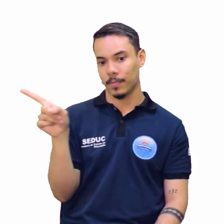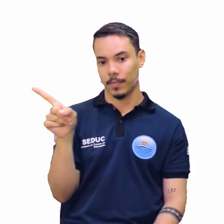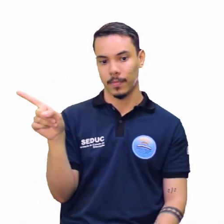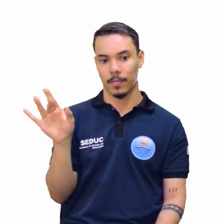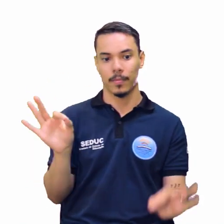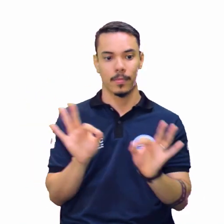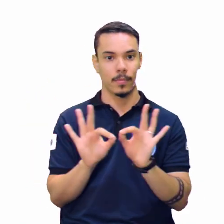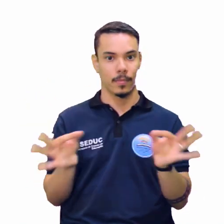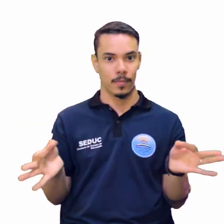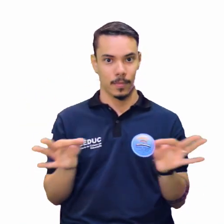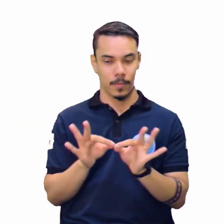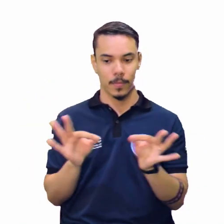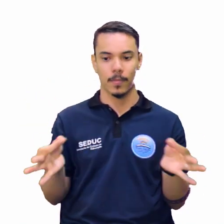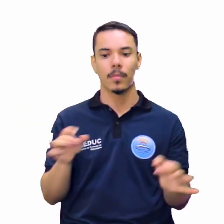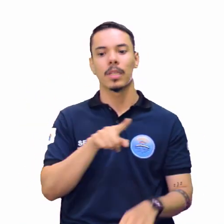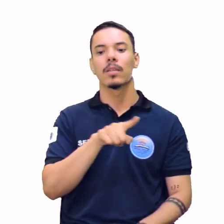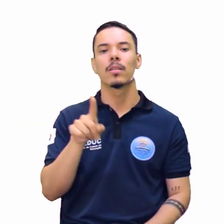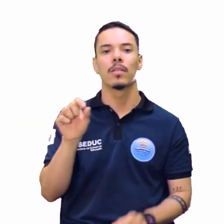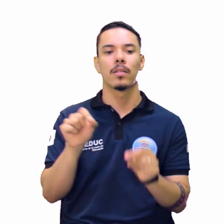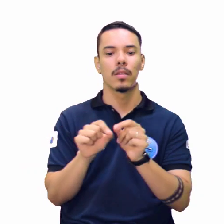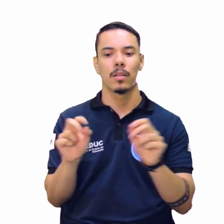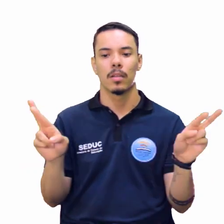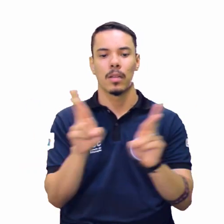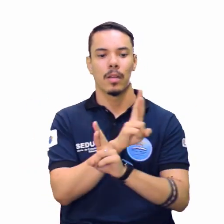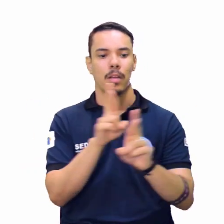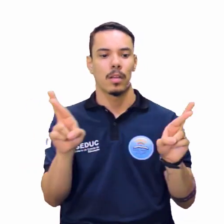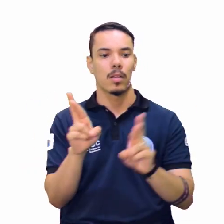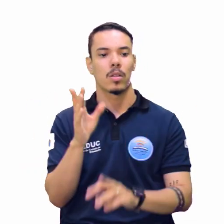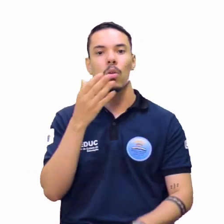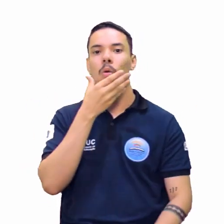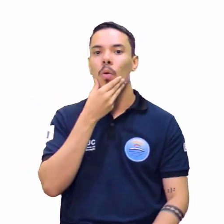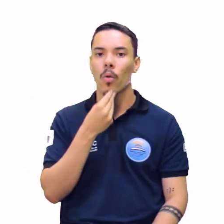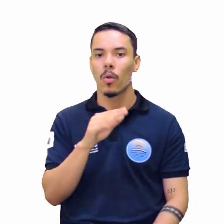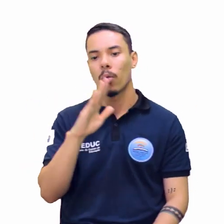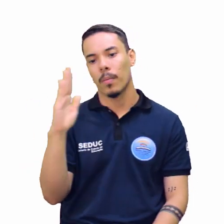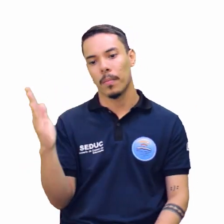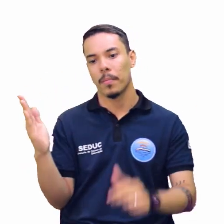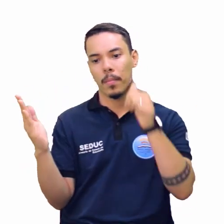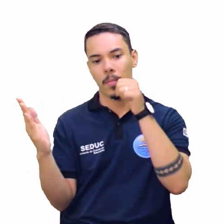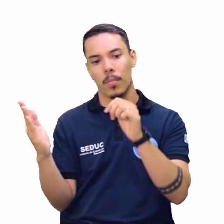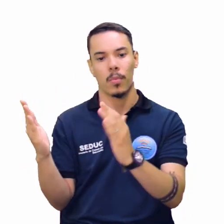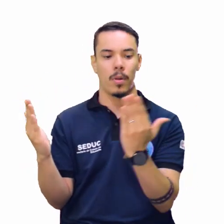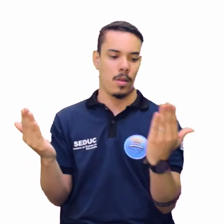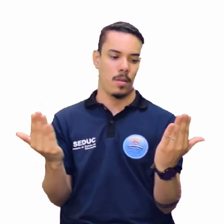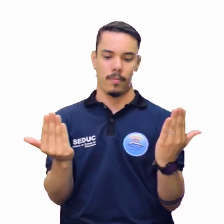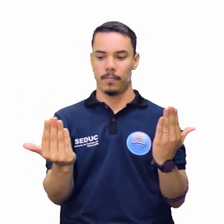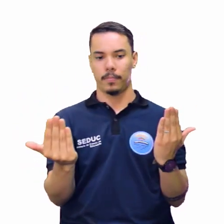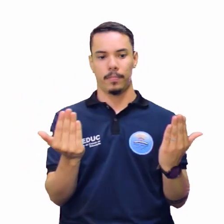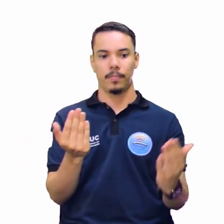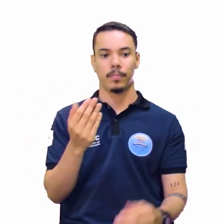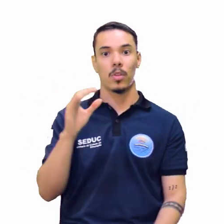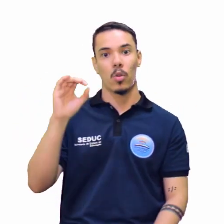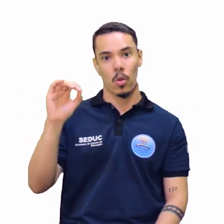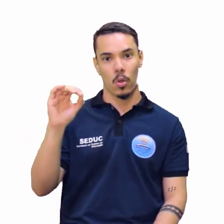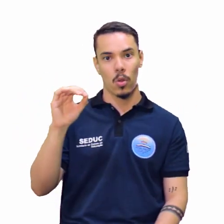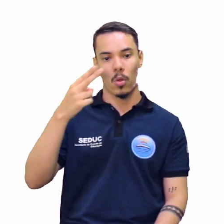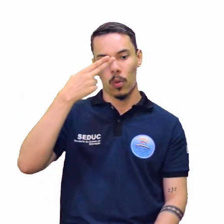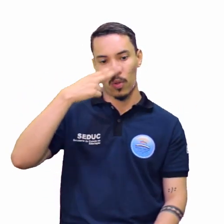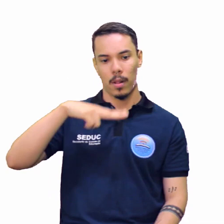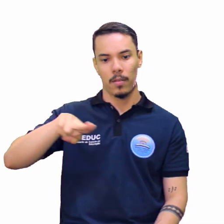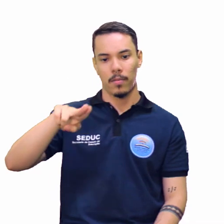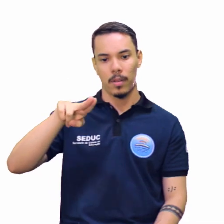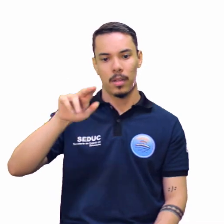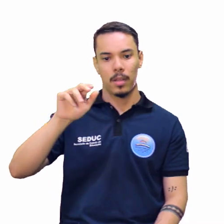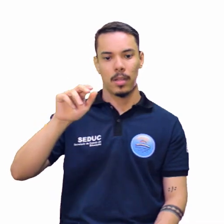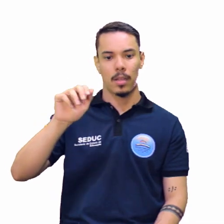um quadro aí eu tenho uma relação lá do masculino e o outro feminino eu falo ou elefante